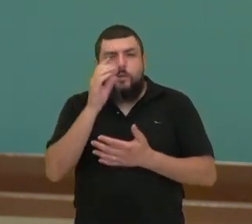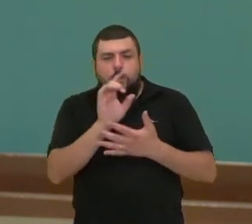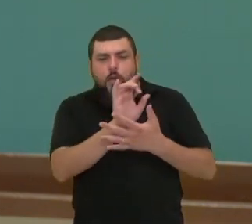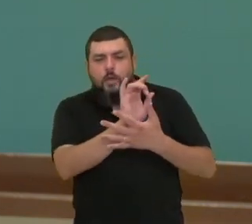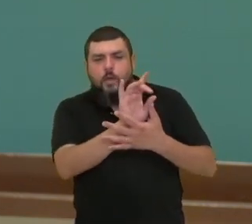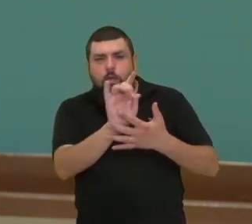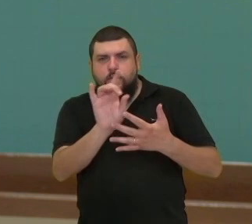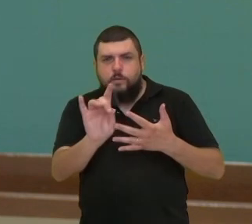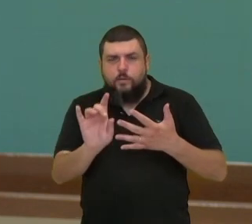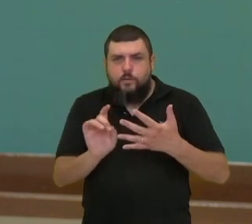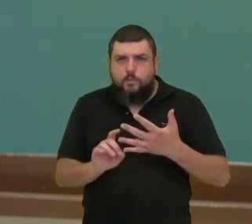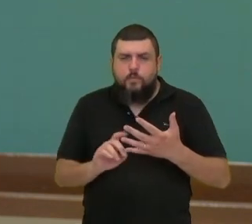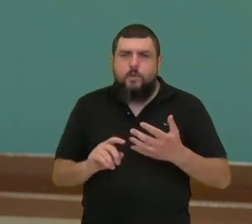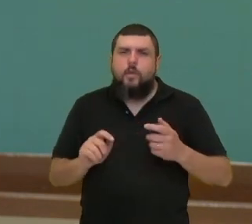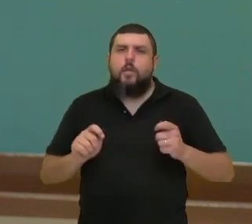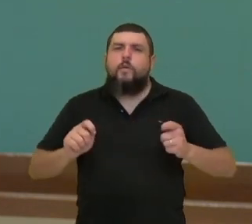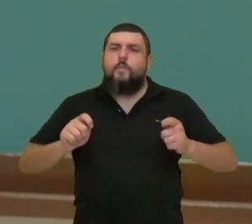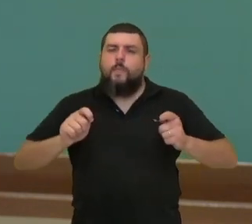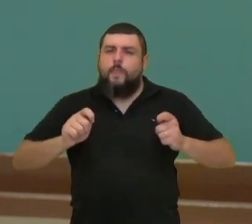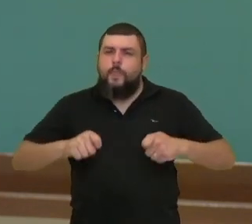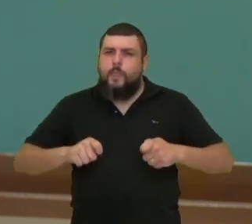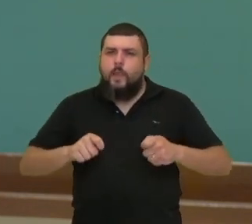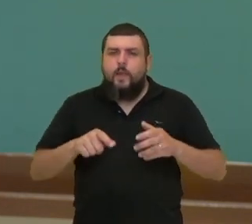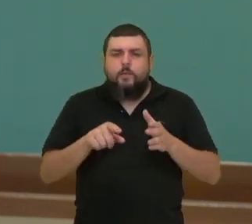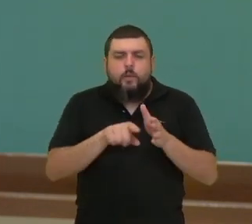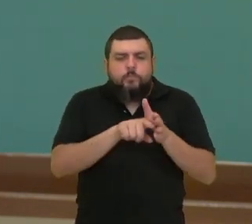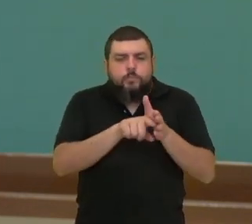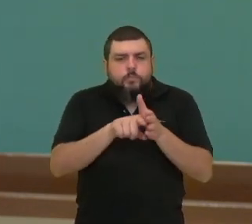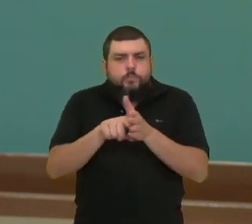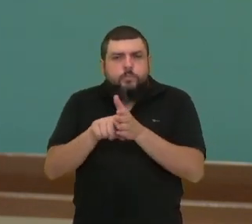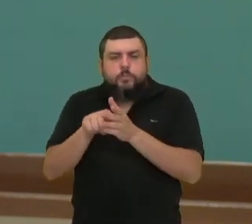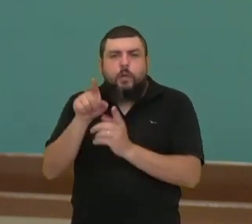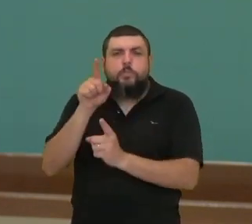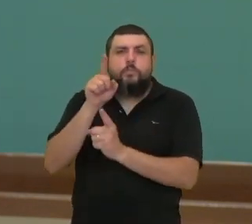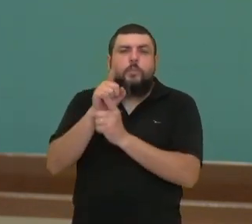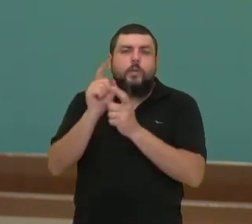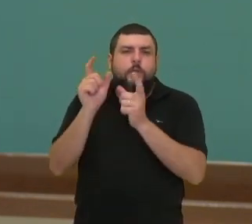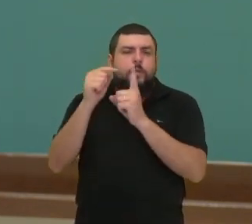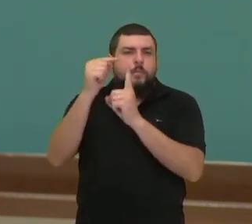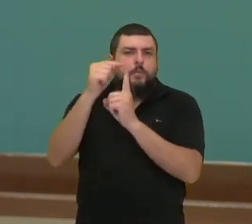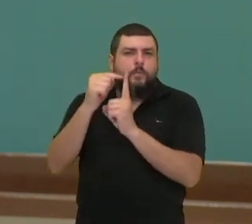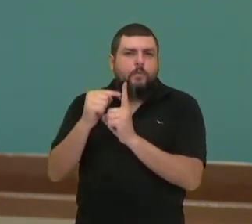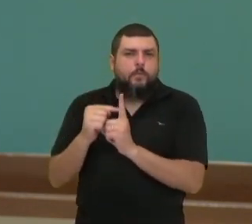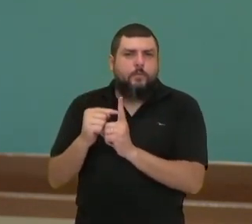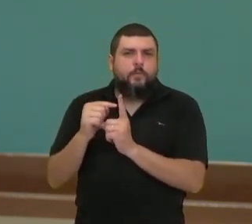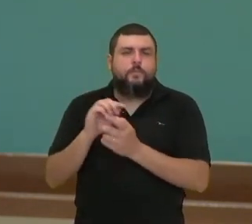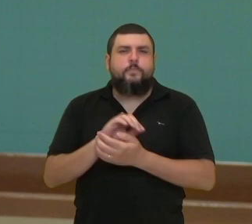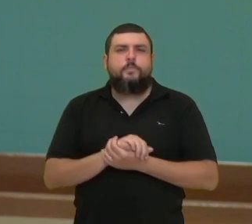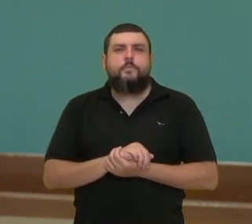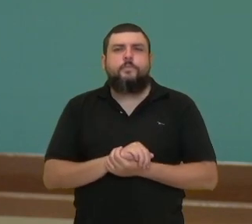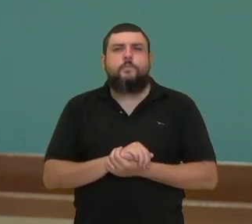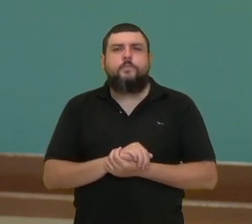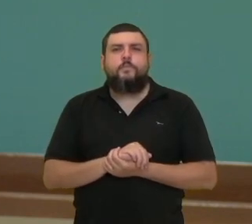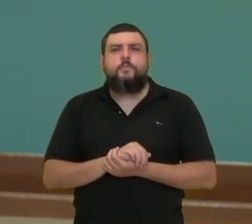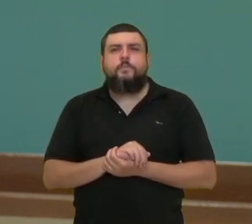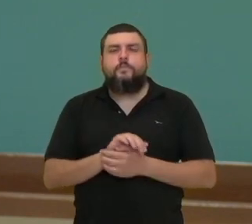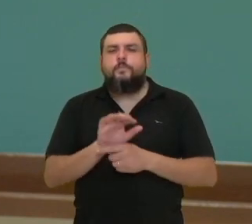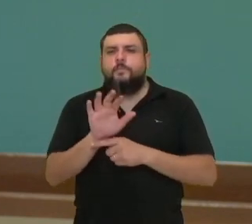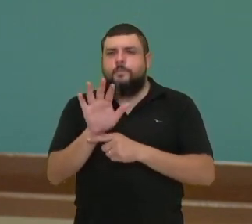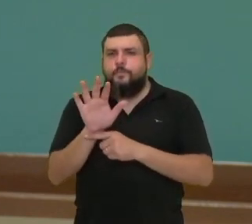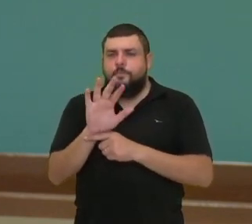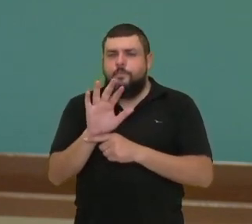consegue também ali tranquilamente localizar e classificar as conjunções. Neste vídeo, nós